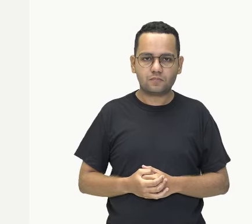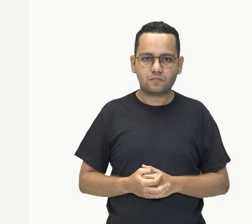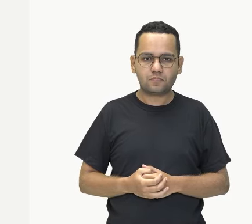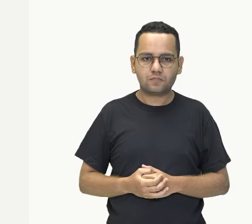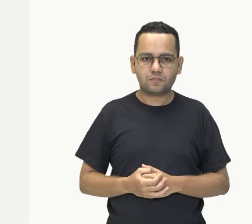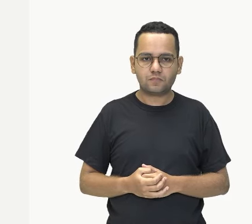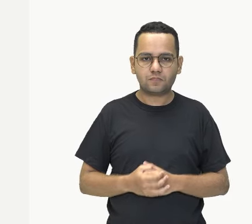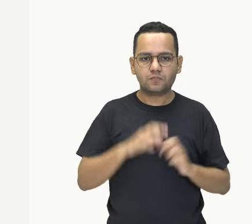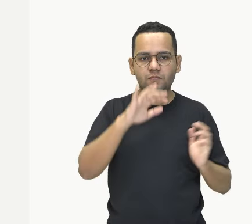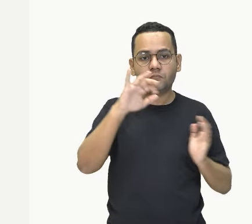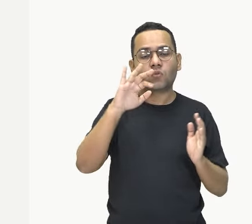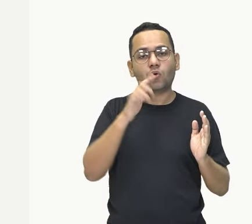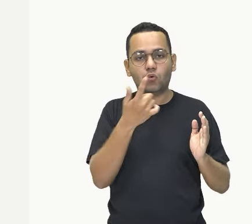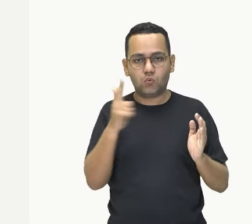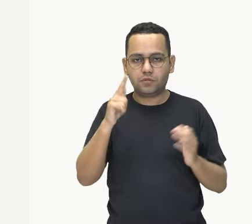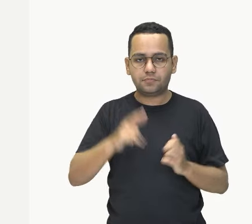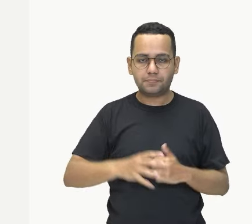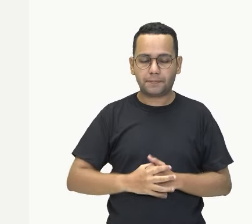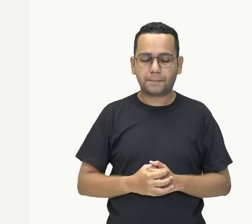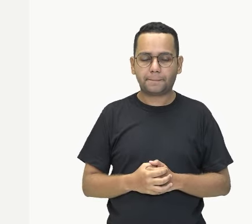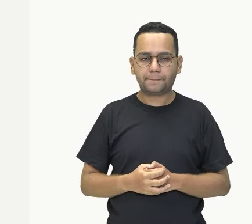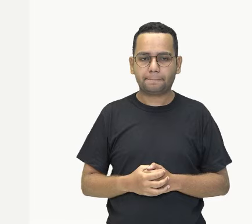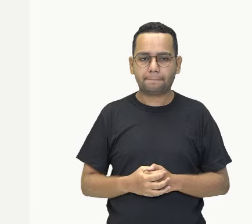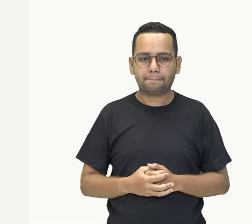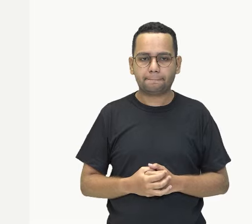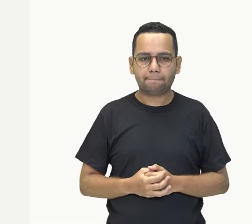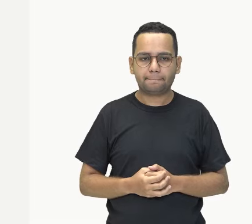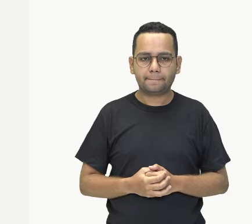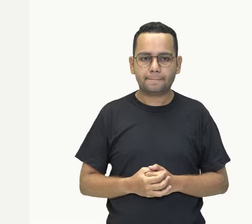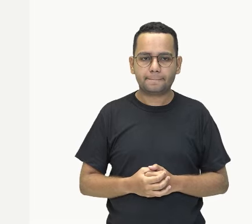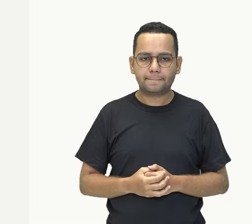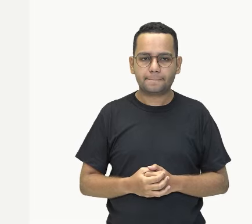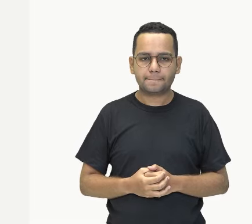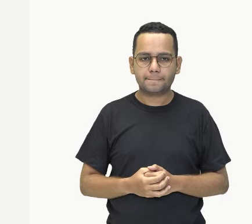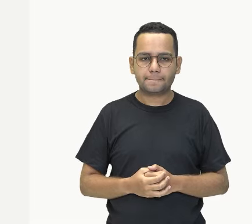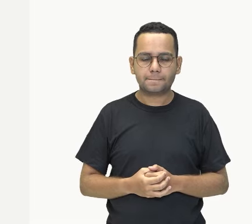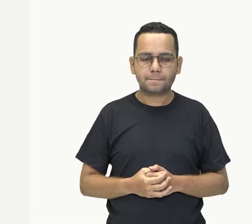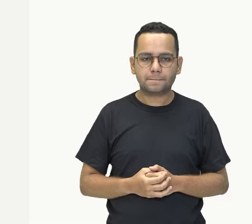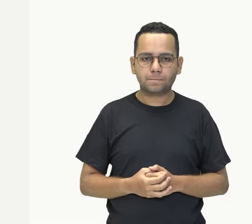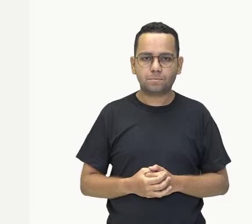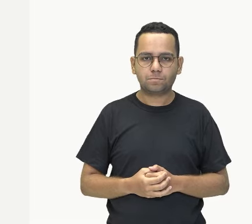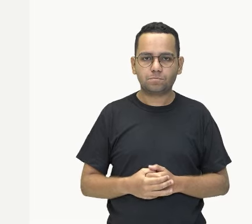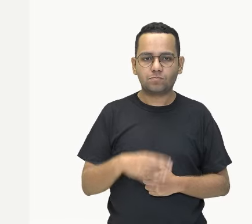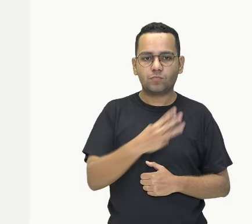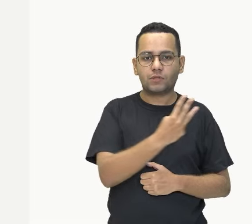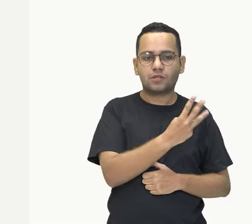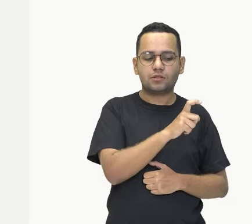Vamos aqui ver mais uma. Agora eu tenho 3x